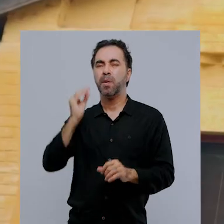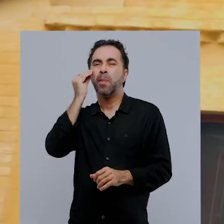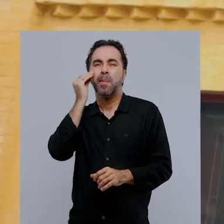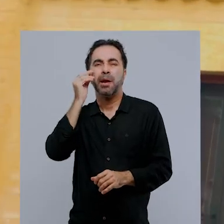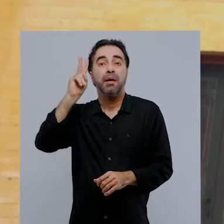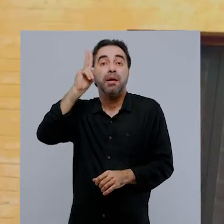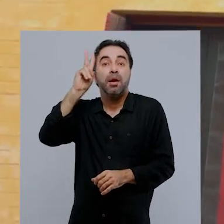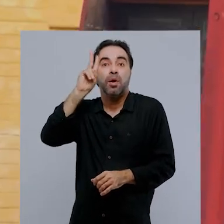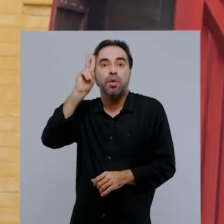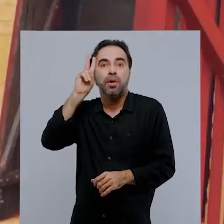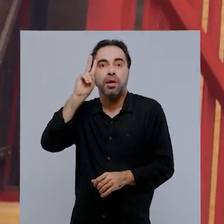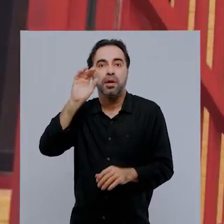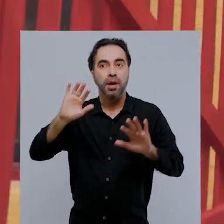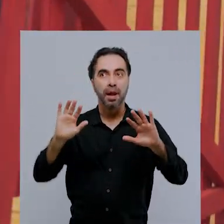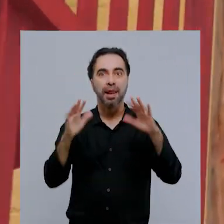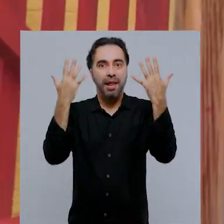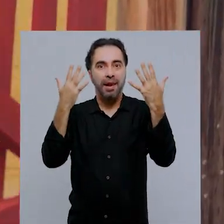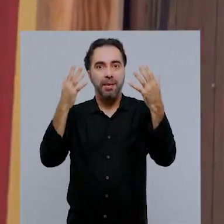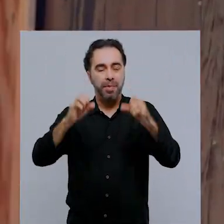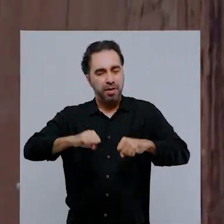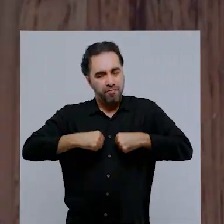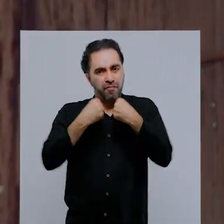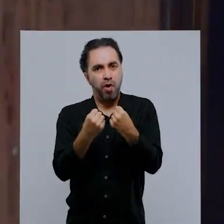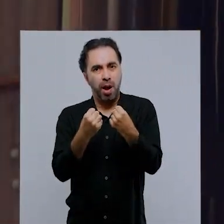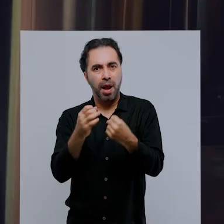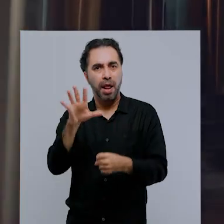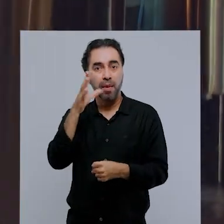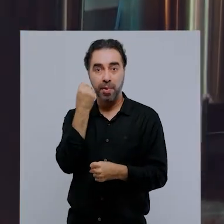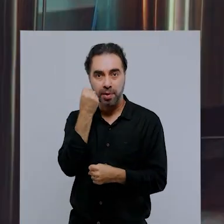experiência histórica que celebra e fortalece o